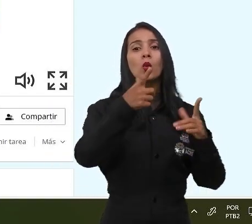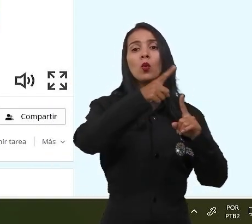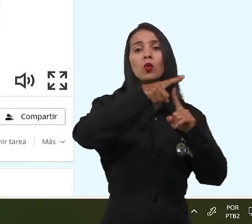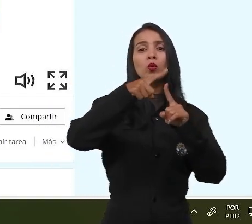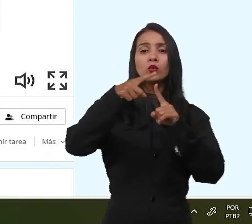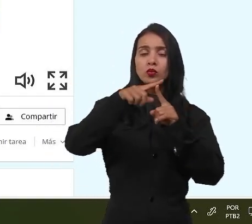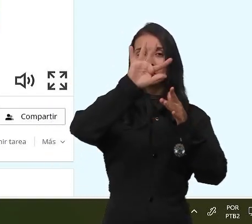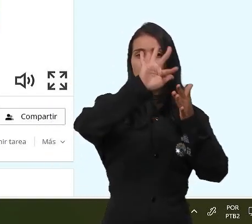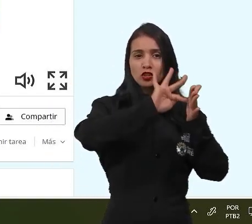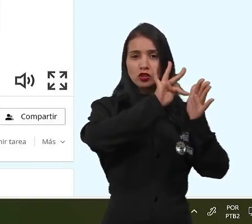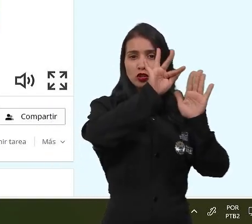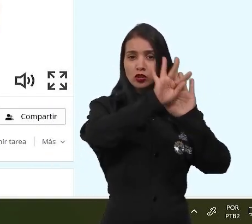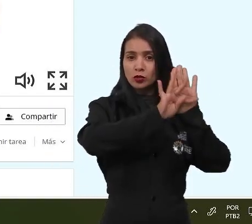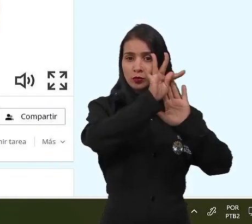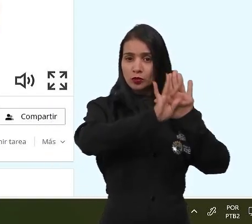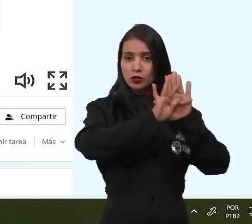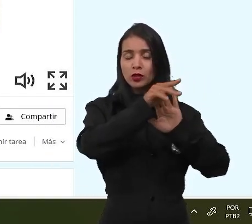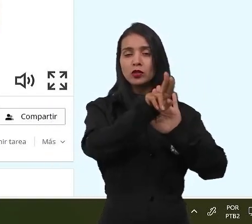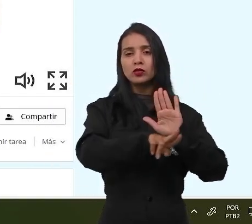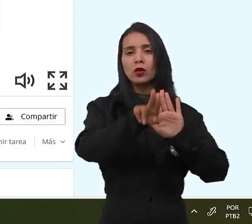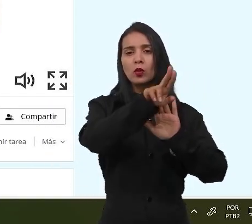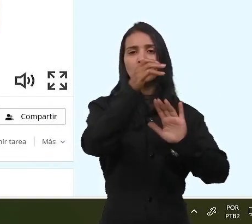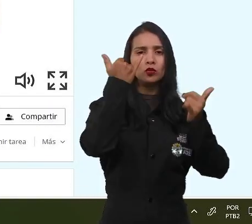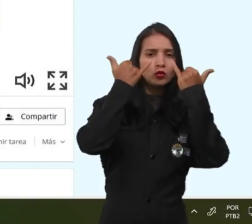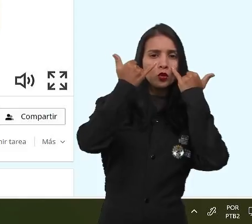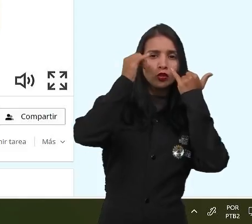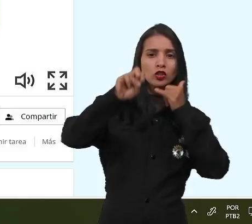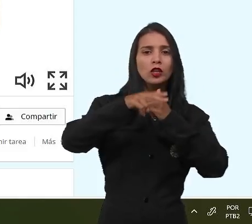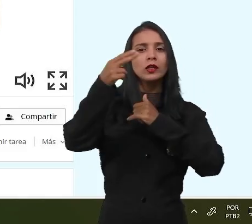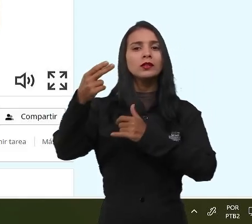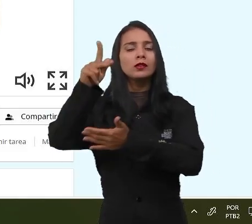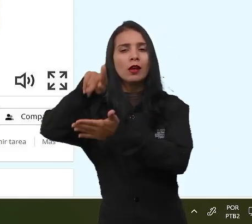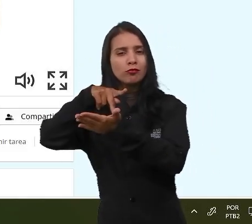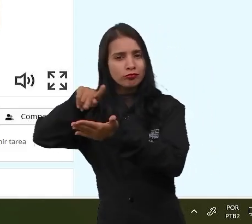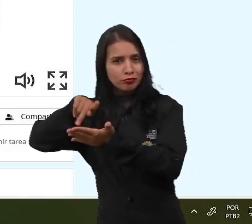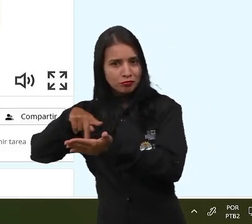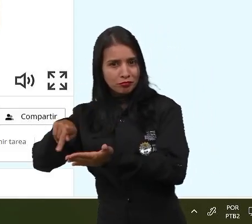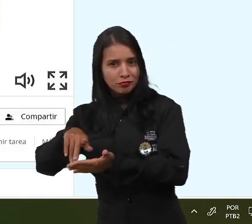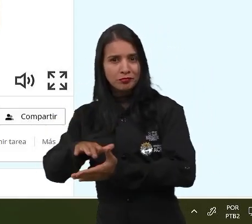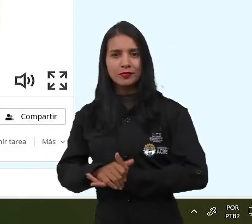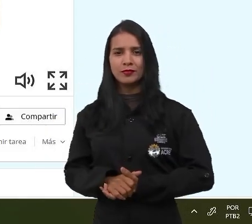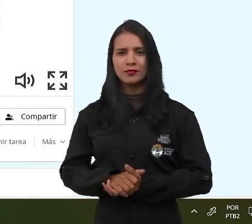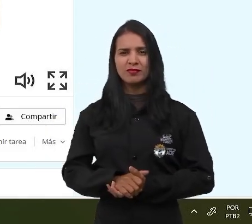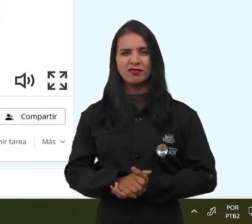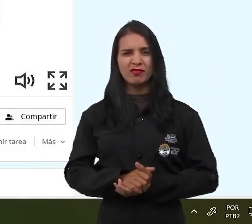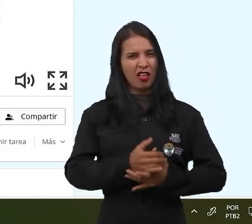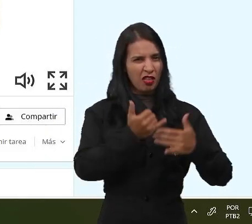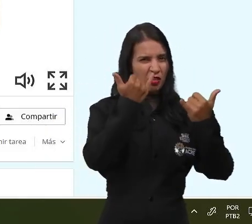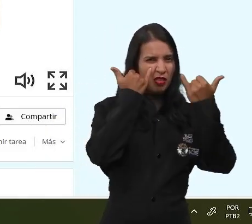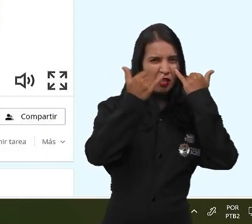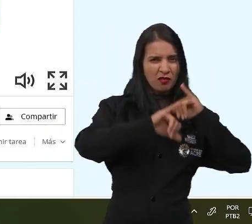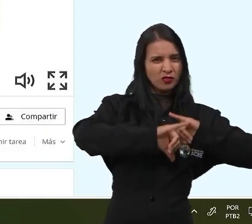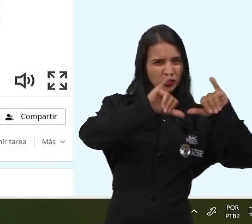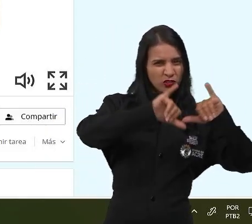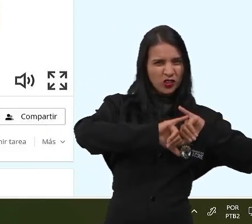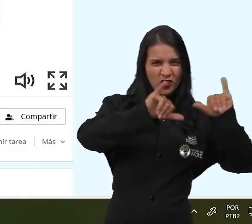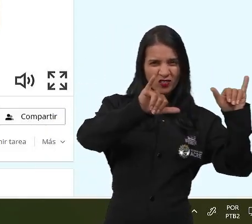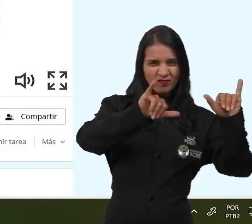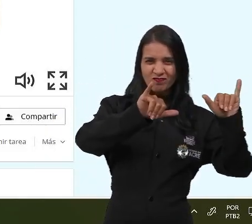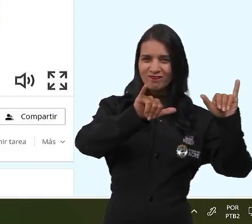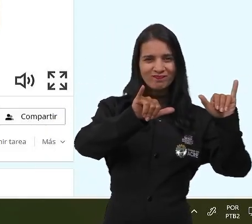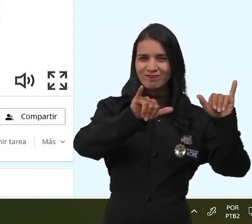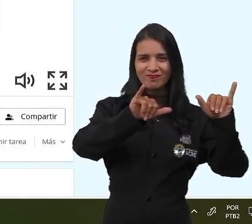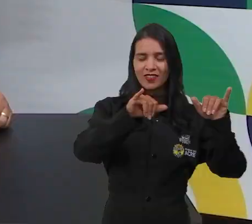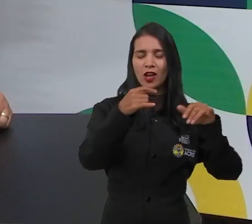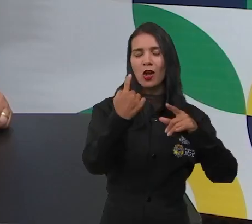linguagem figurada? Notícias ou poemas? Ah, professor, notícia. Não, né, pessoal? Notícia, a gente nem